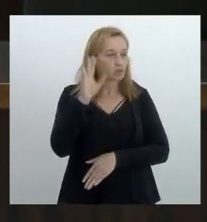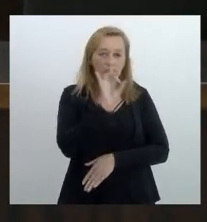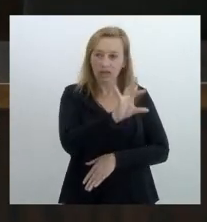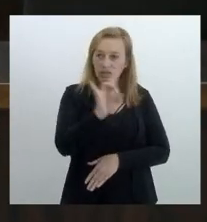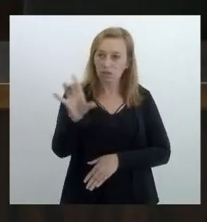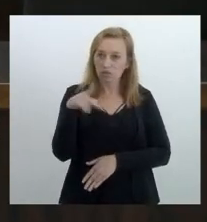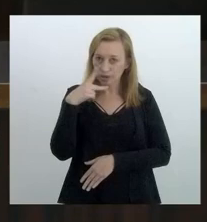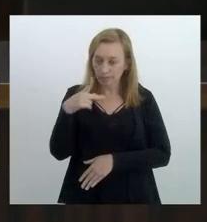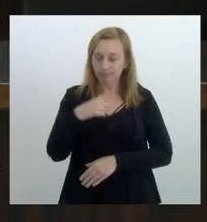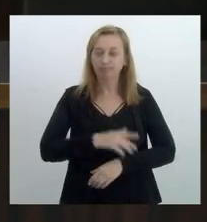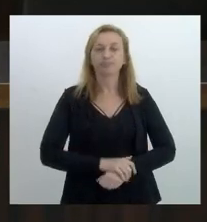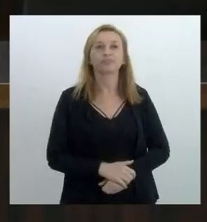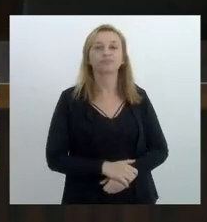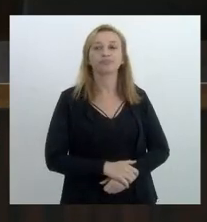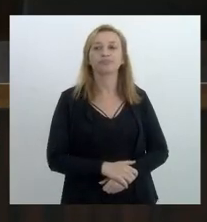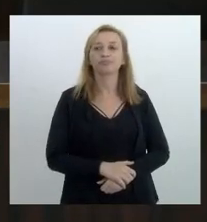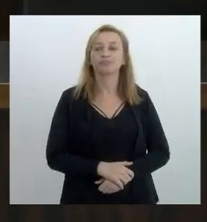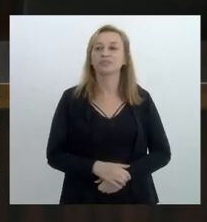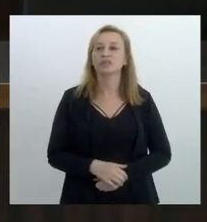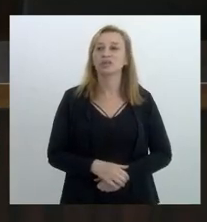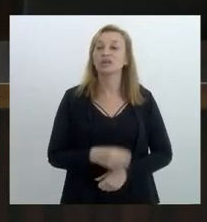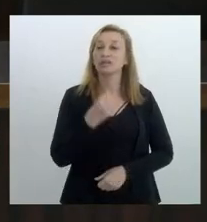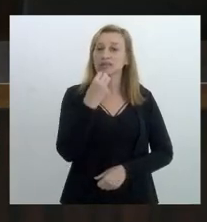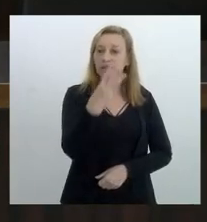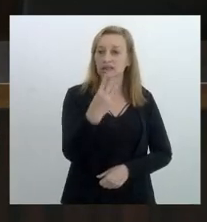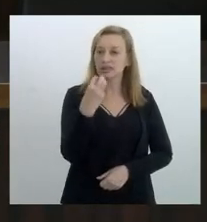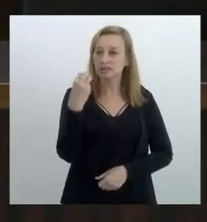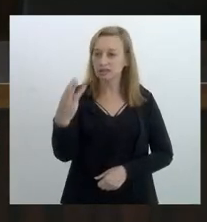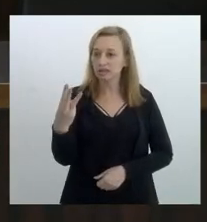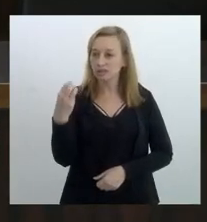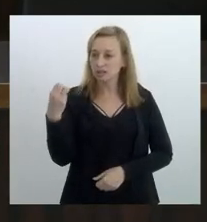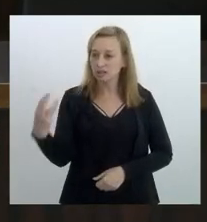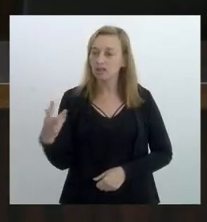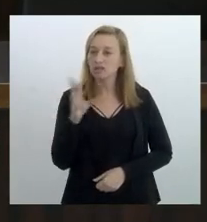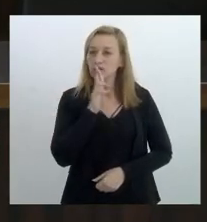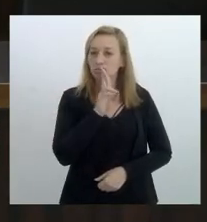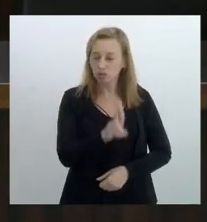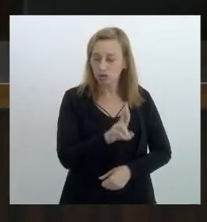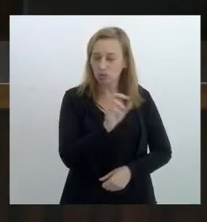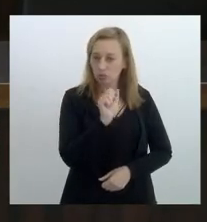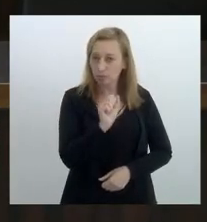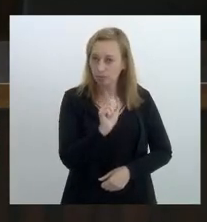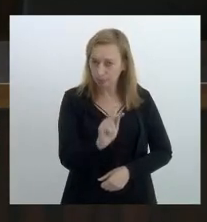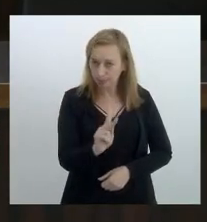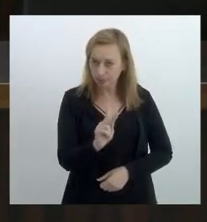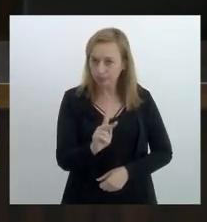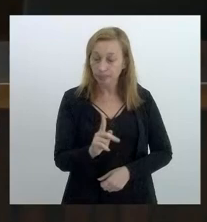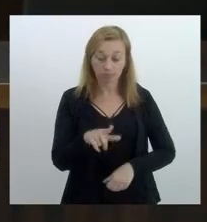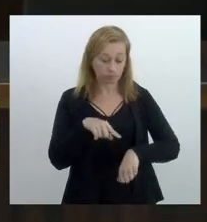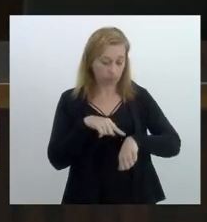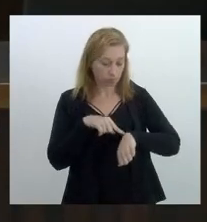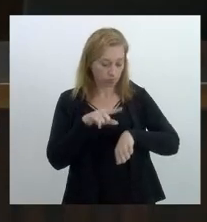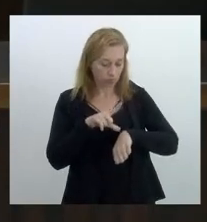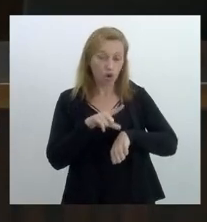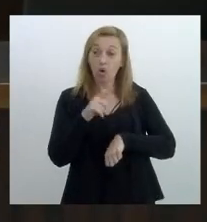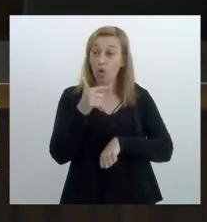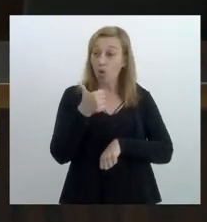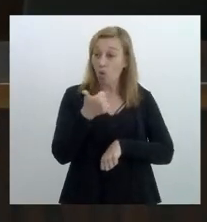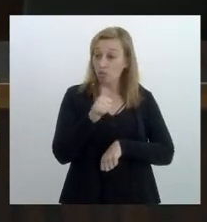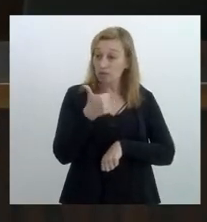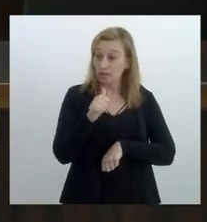levantar, para o senhor de 3 em 3 responder, senão são